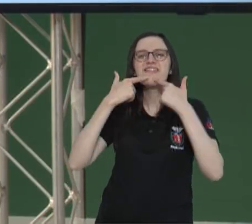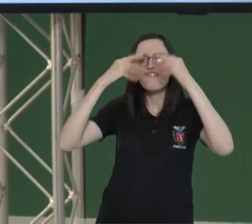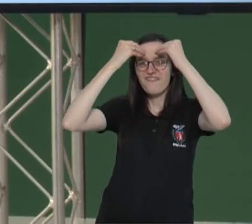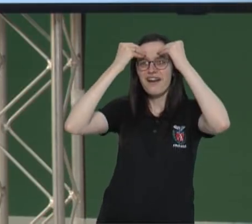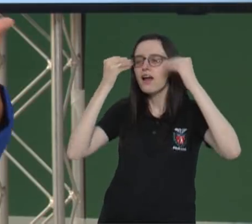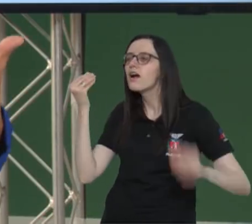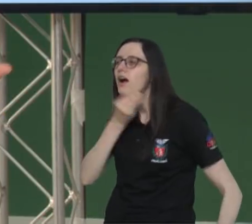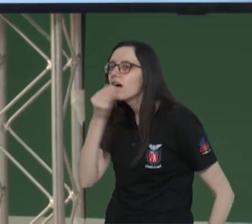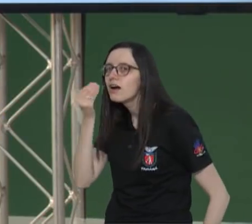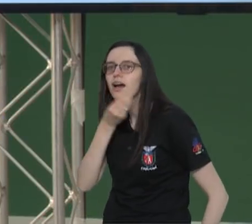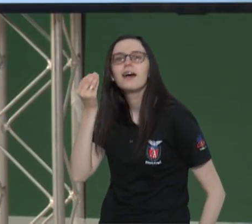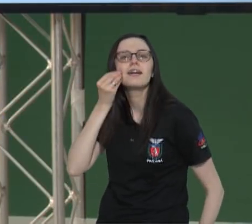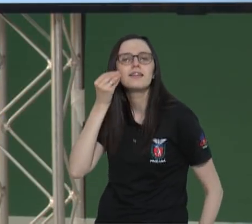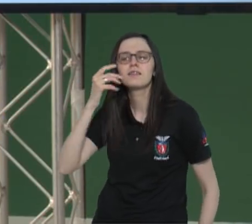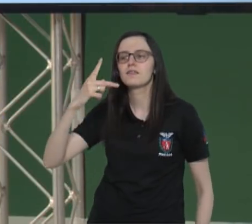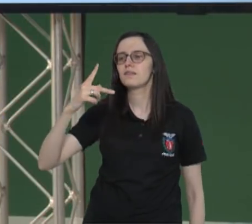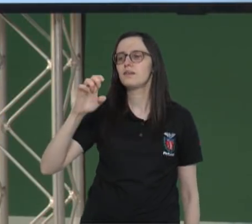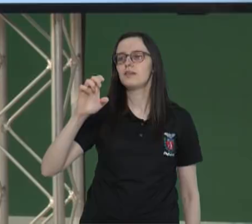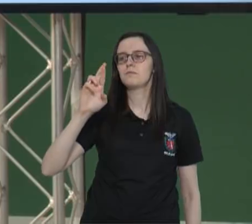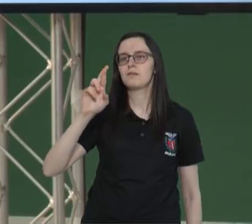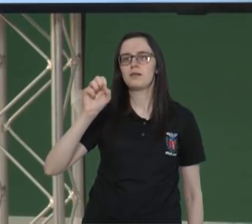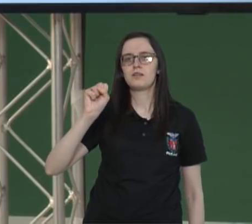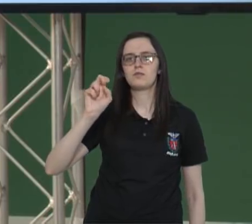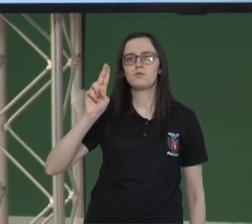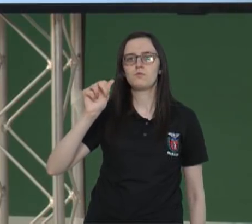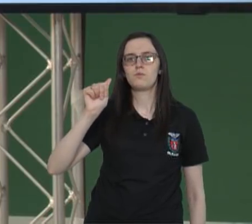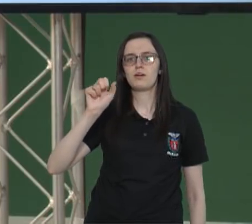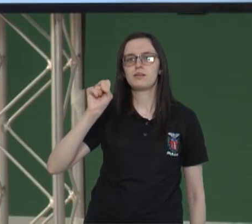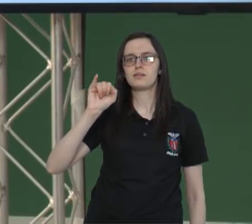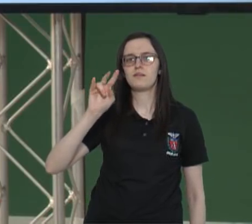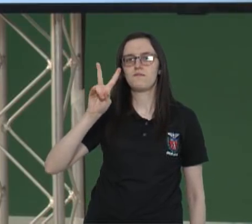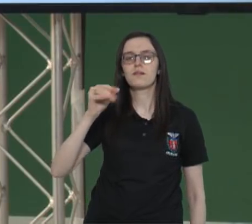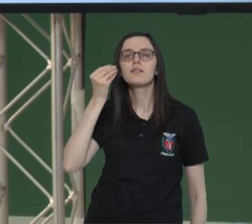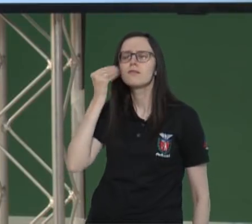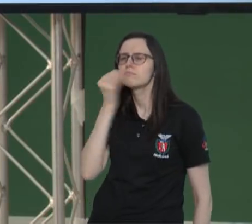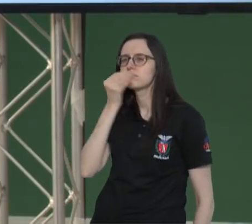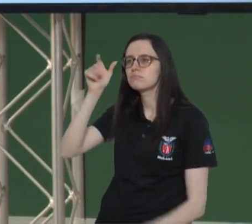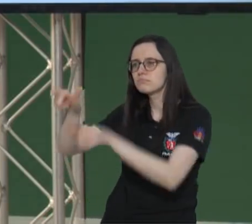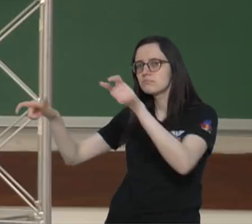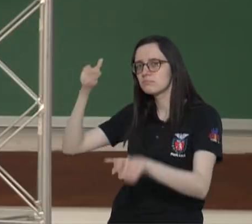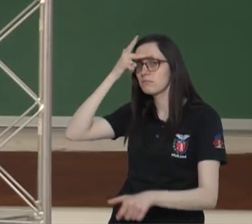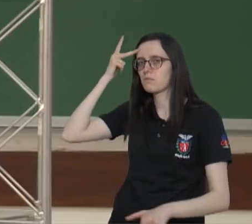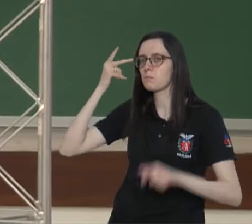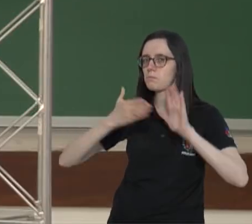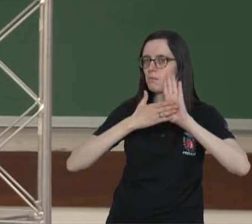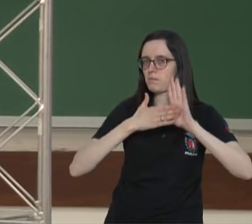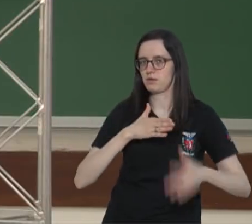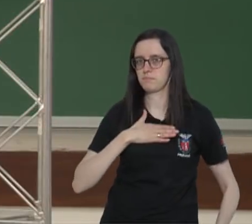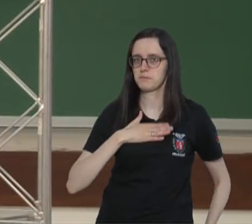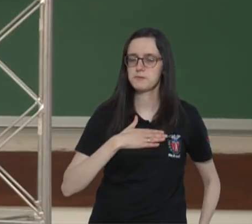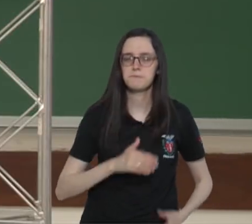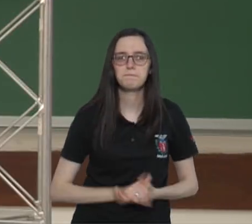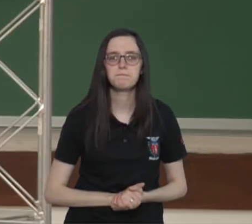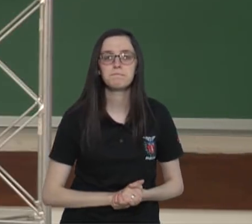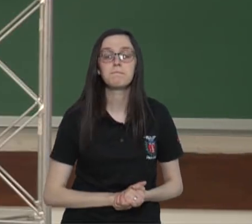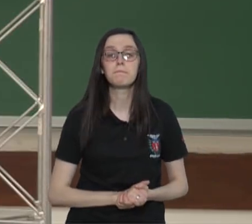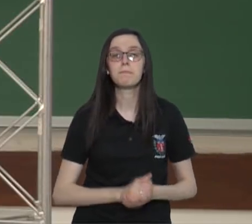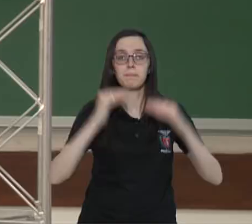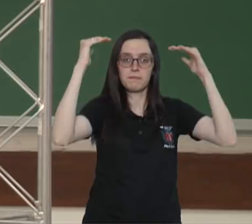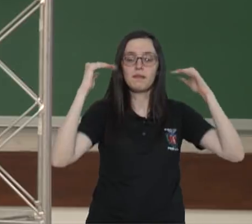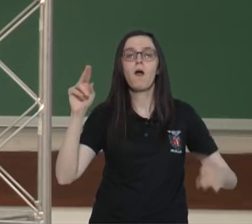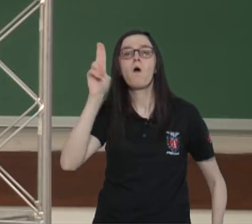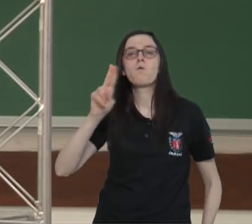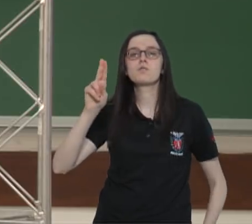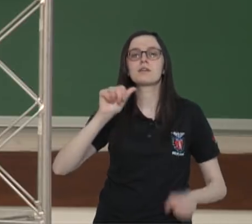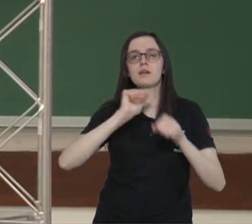ideia de você tentar, com aquele anúncio, convencer as pessoas daquilo que você está propondo. Uso de adjetivos. Isso